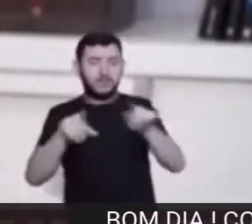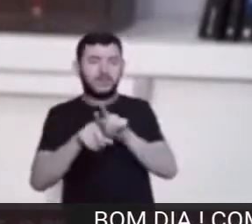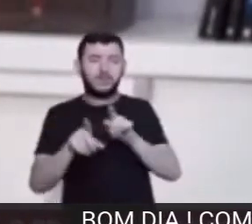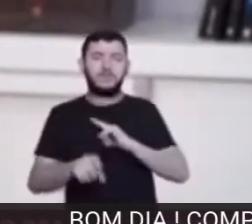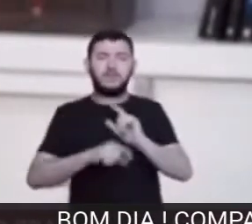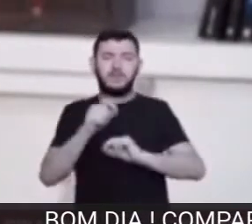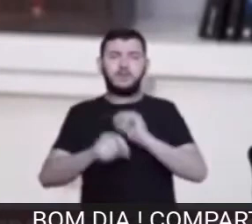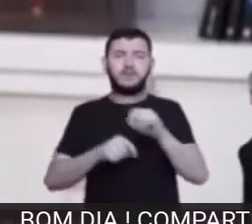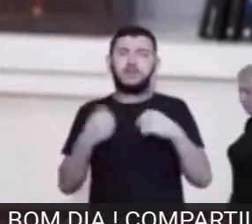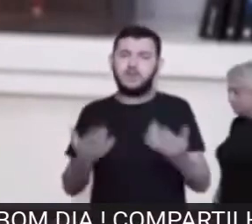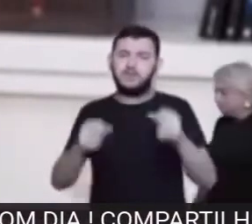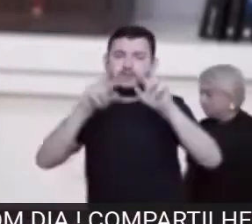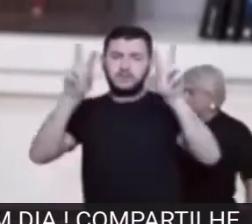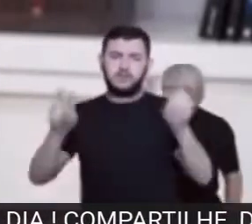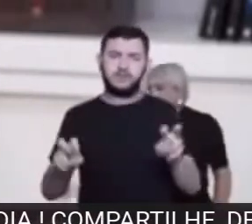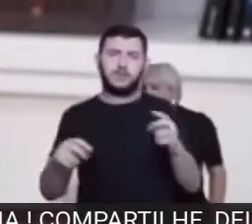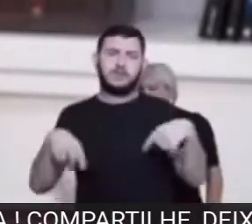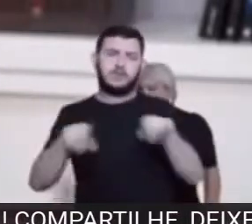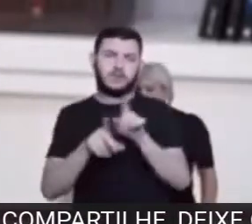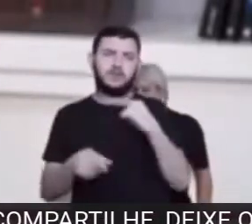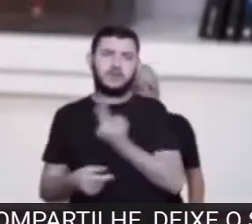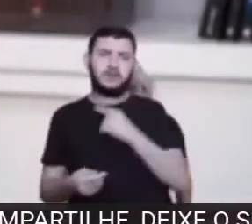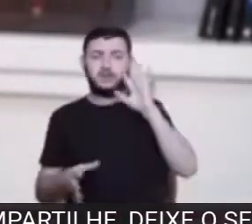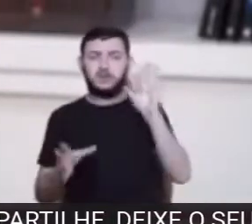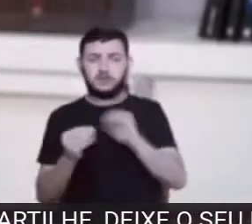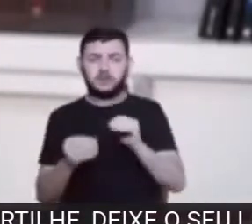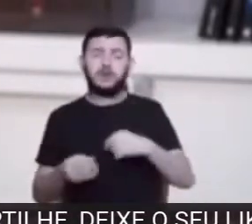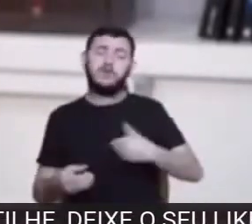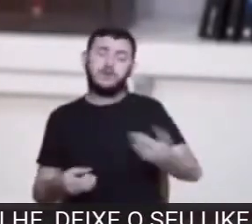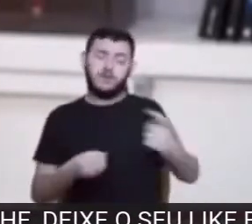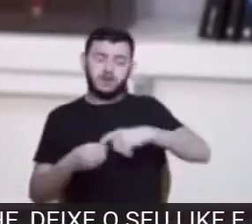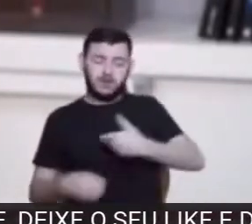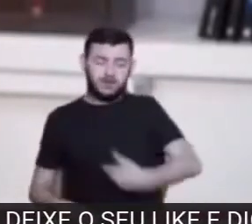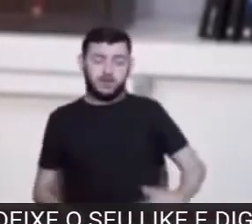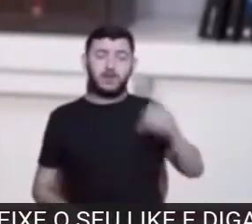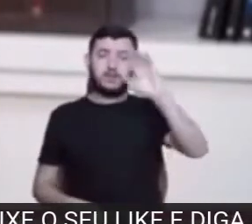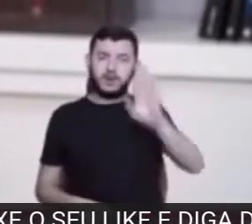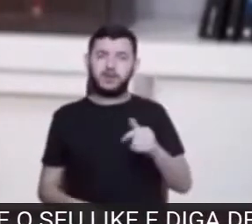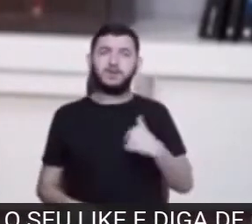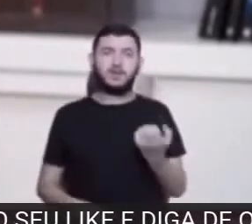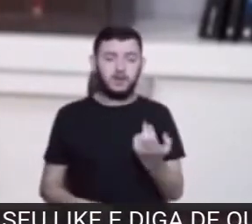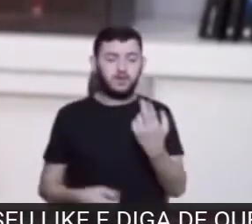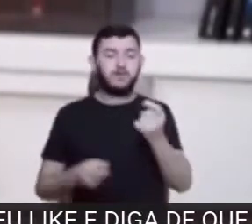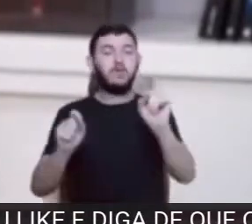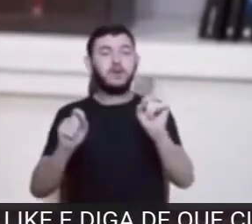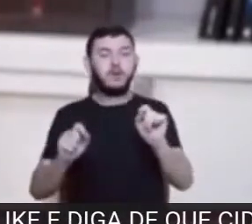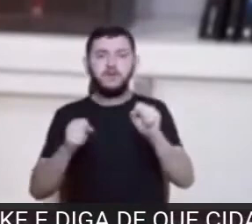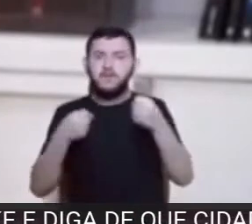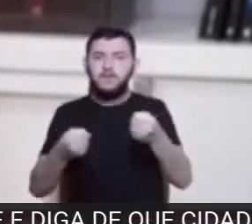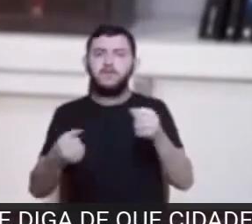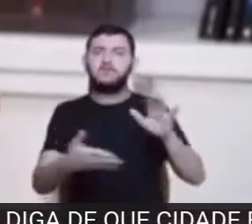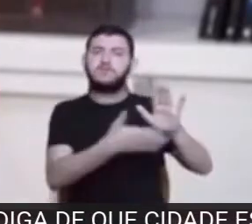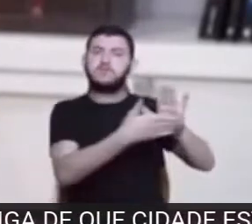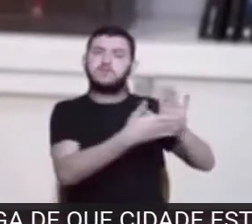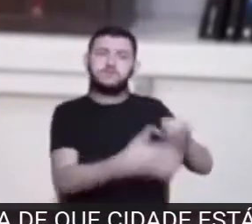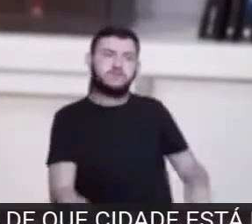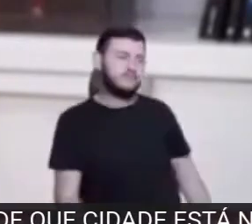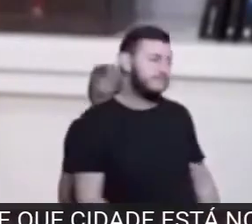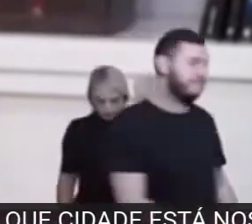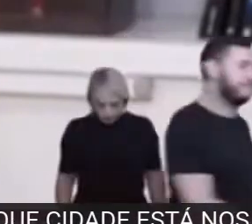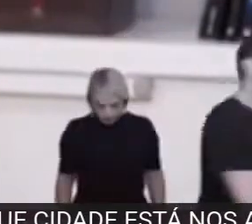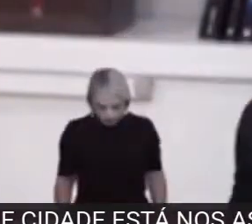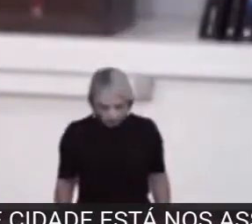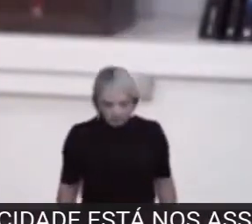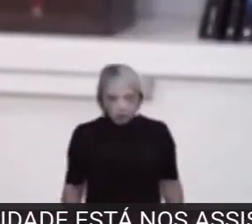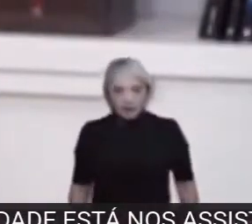que, se a gente voltar a governar o Brasil, eu vou colocar isso com muita força. Sabe? Eu e o César